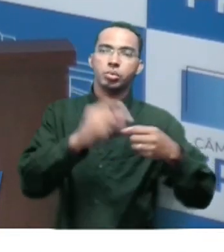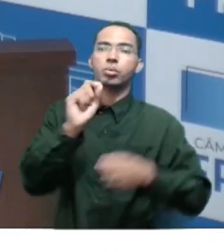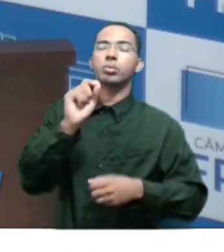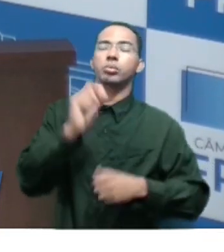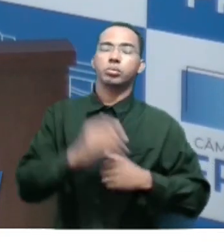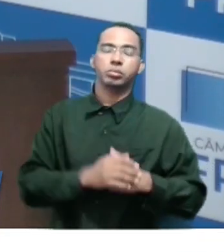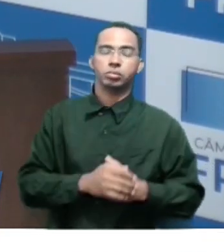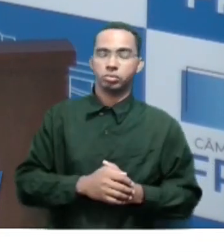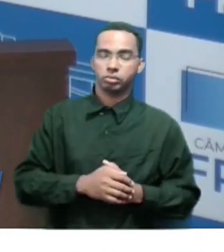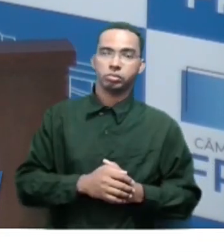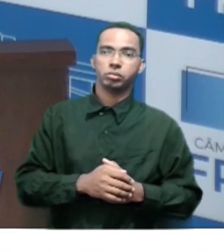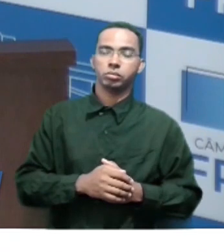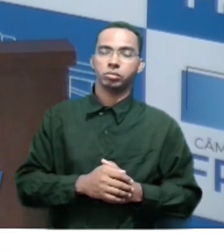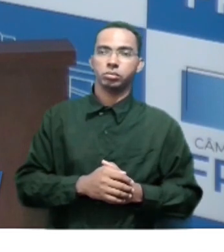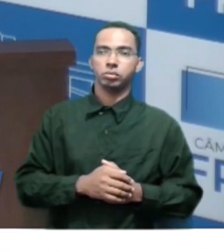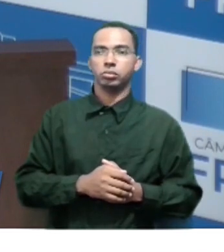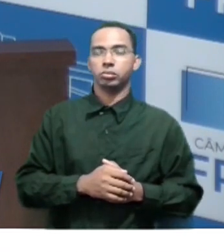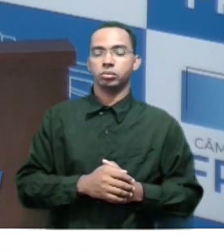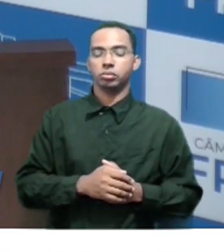dos